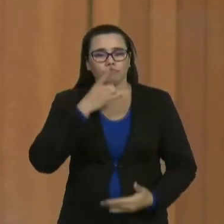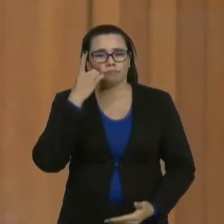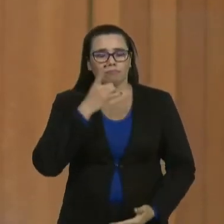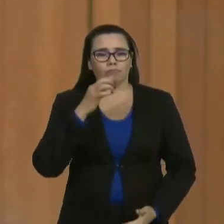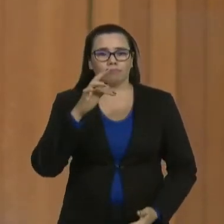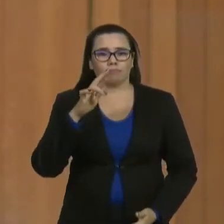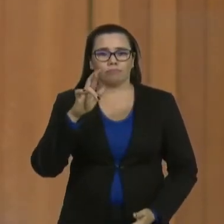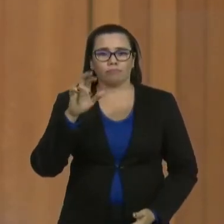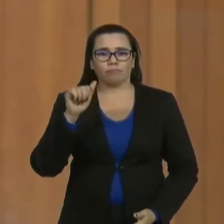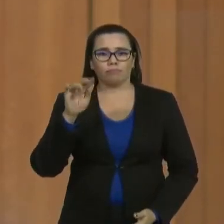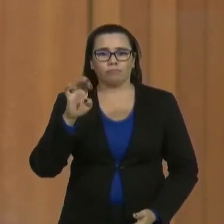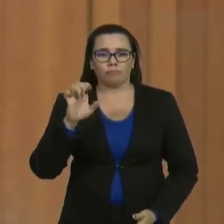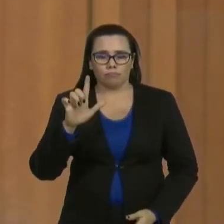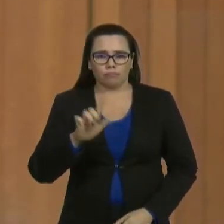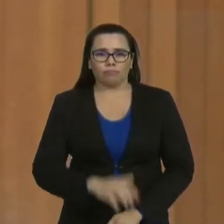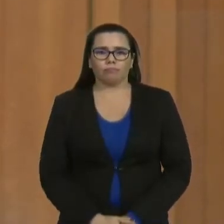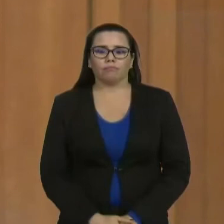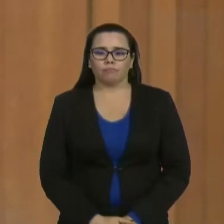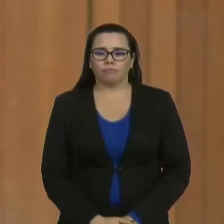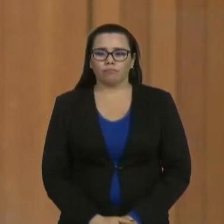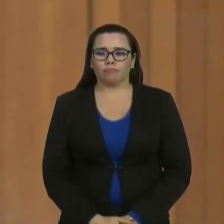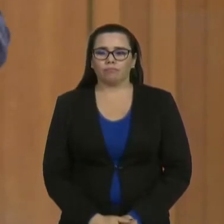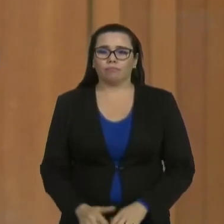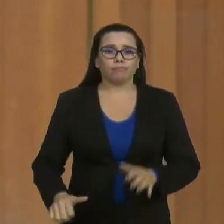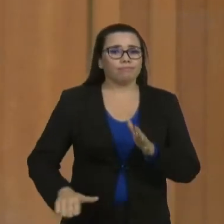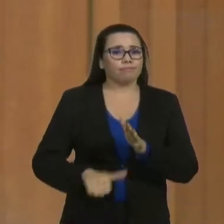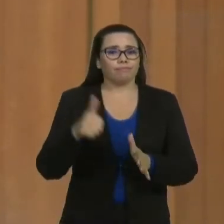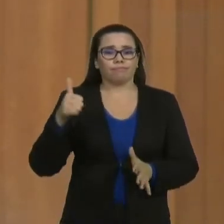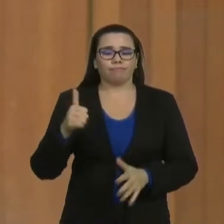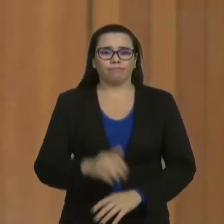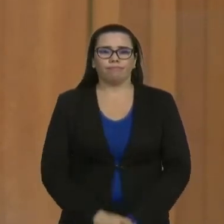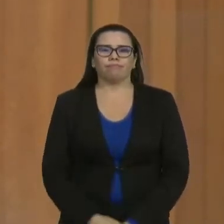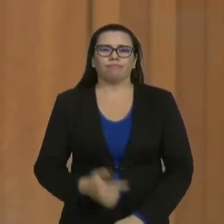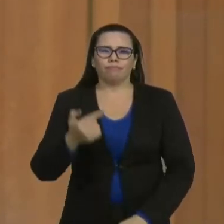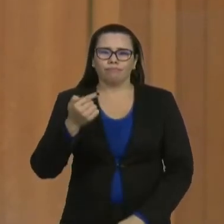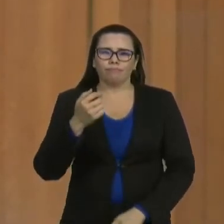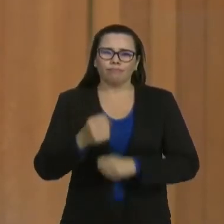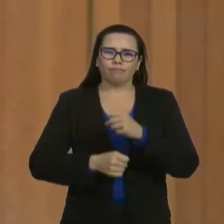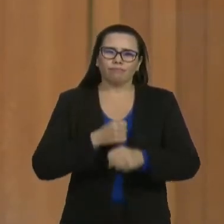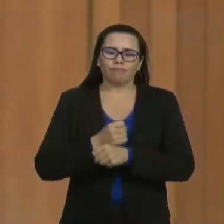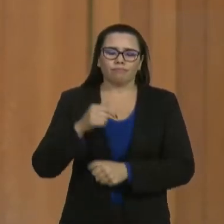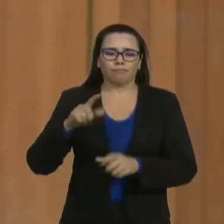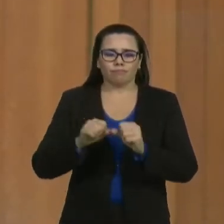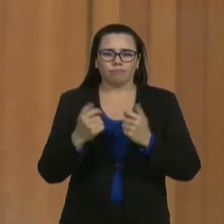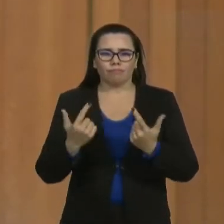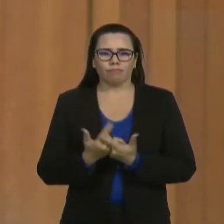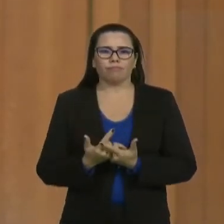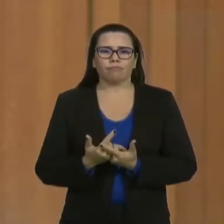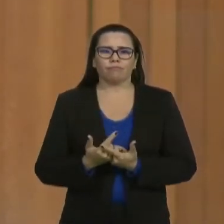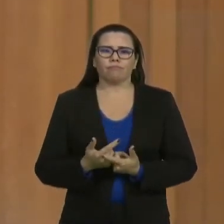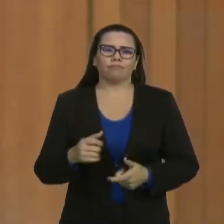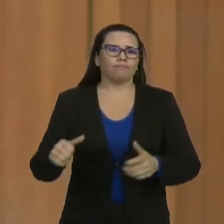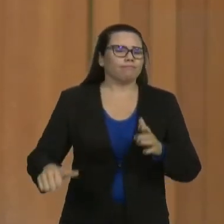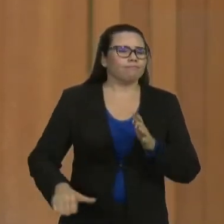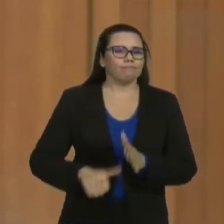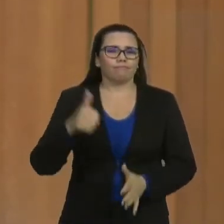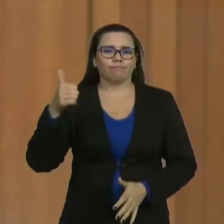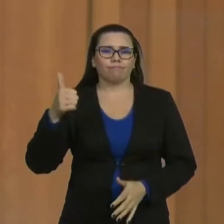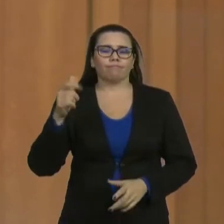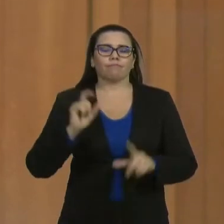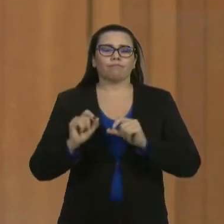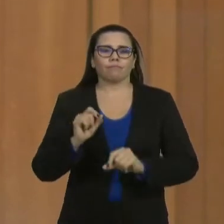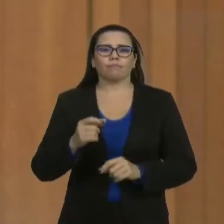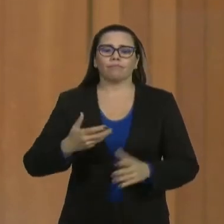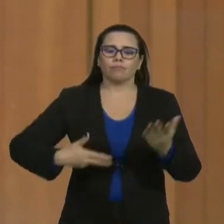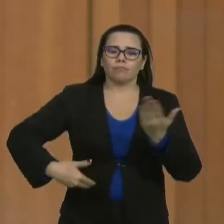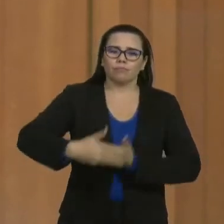Leitor, que pela primeira vez em 7 anos da Assembleia Legislativa, um diálogo entre oposição e